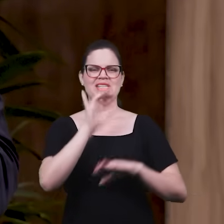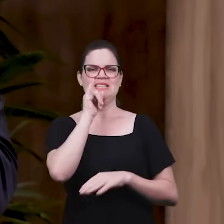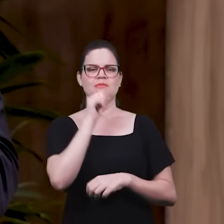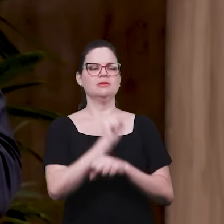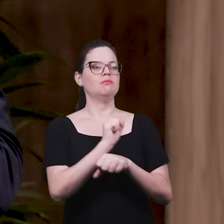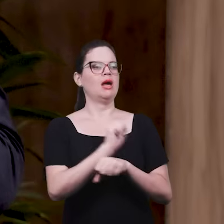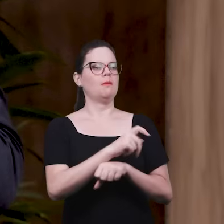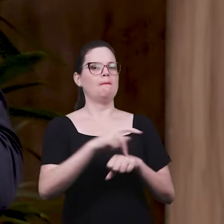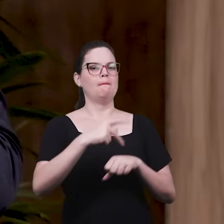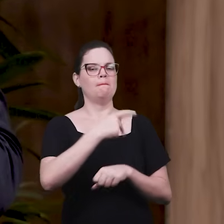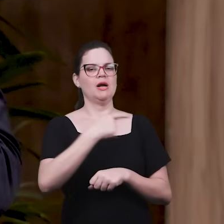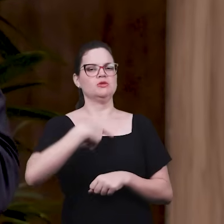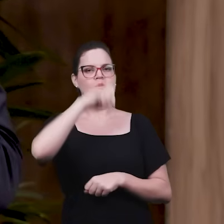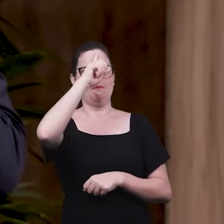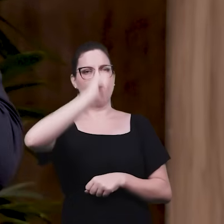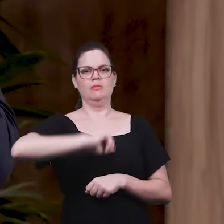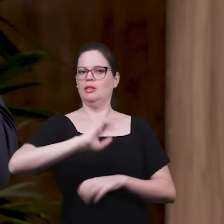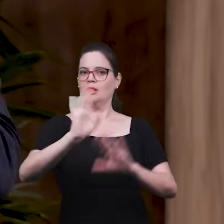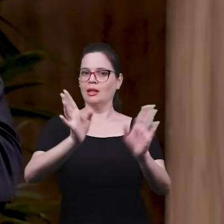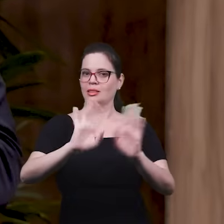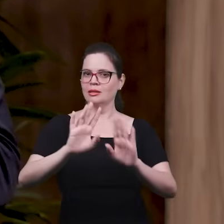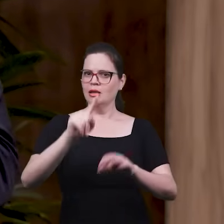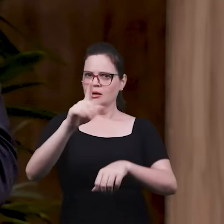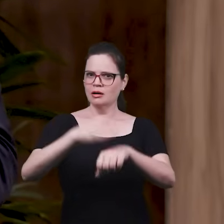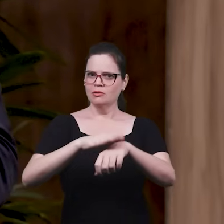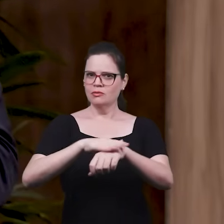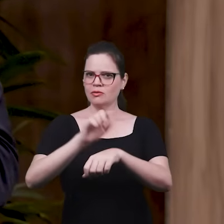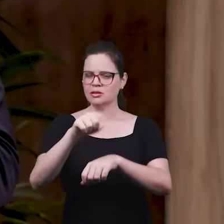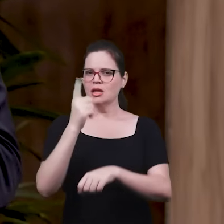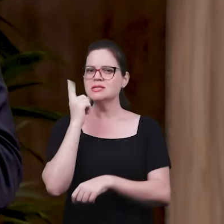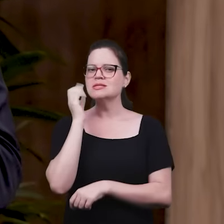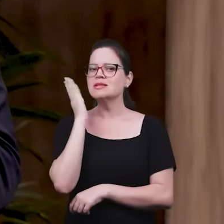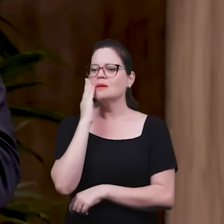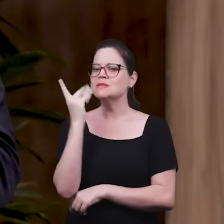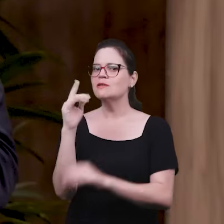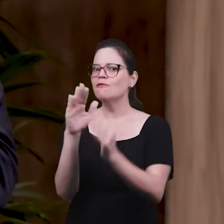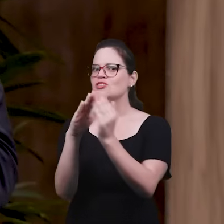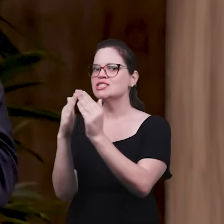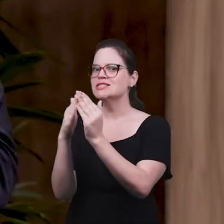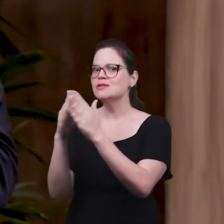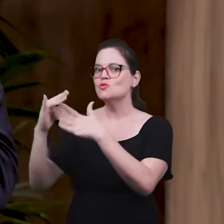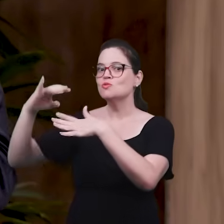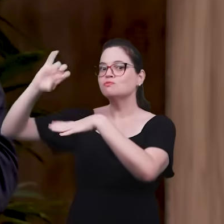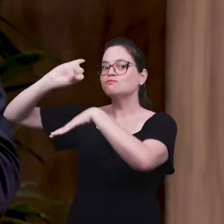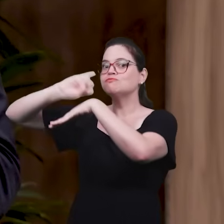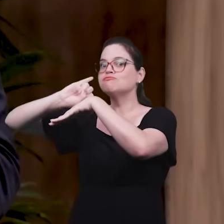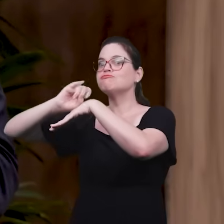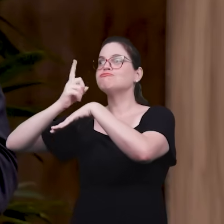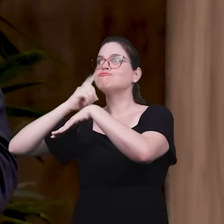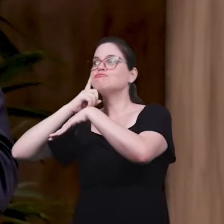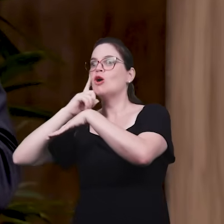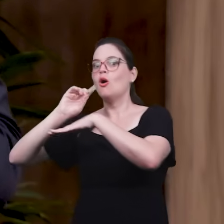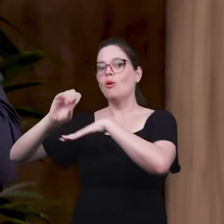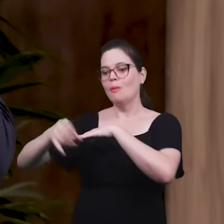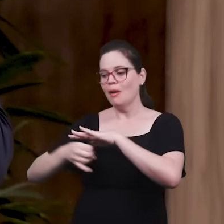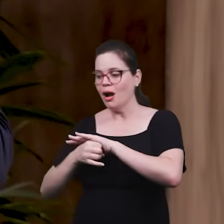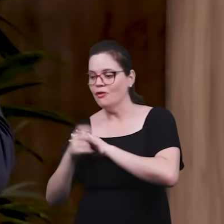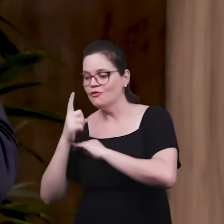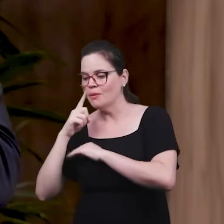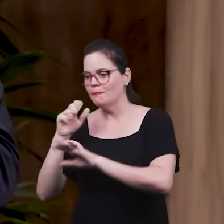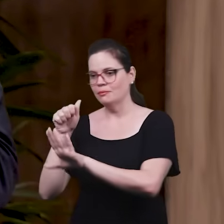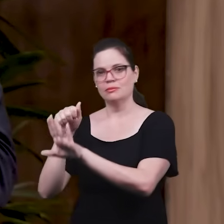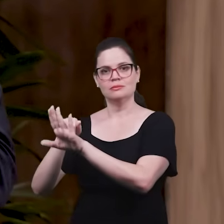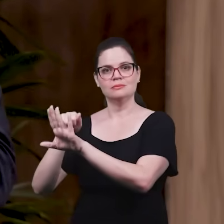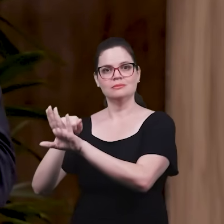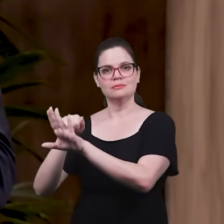te oriente ou que o diácono te oriente. Você pode, o seu vizinho, talvez o vizinho de cima no apartamento, o vizinho de baixo, você pode